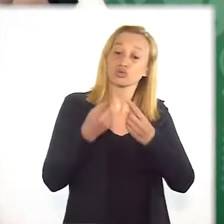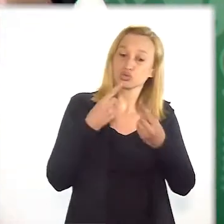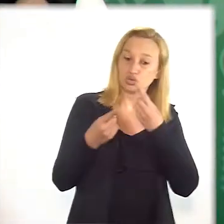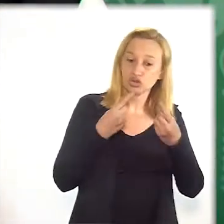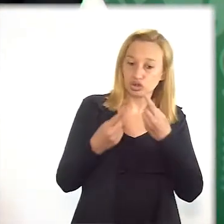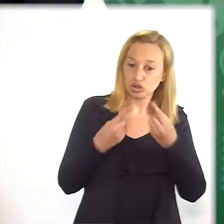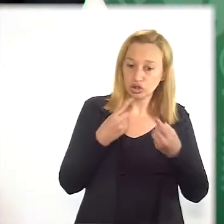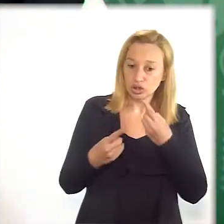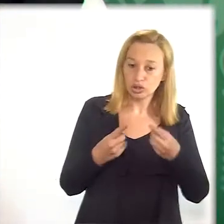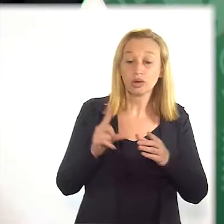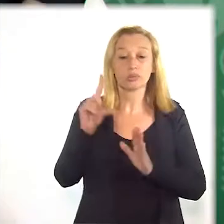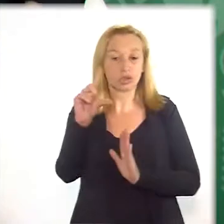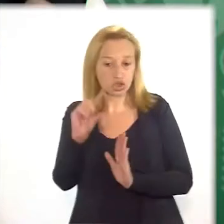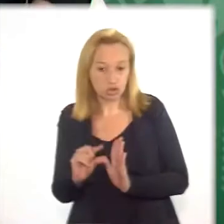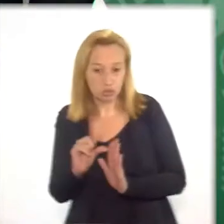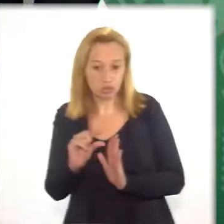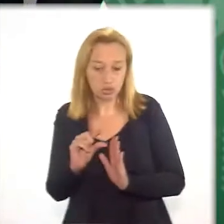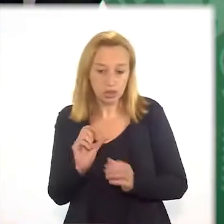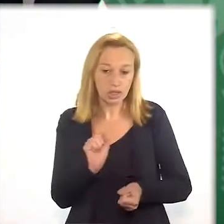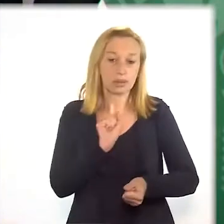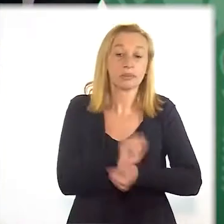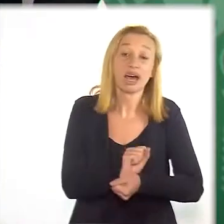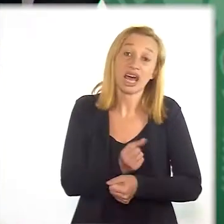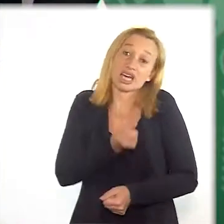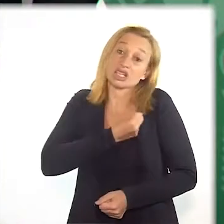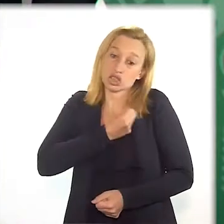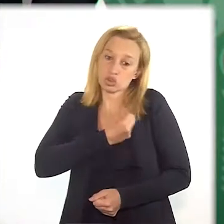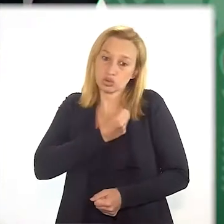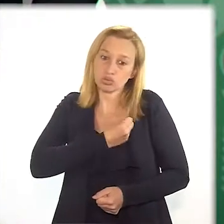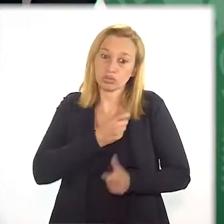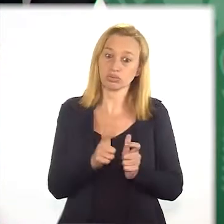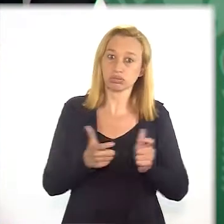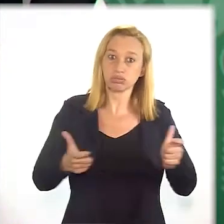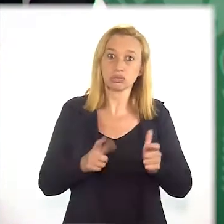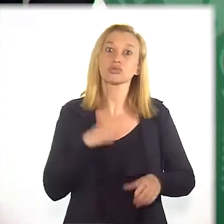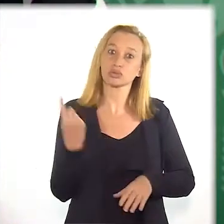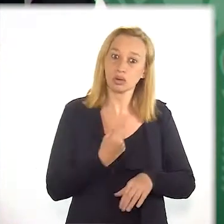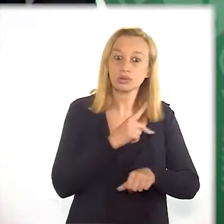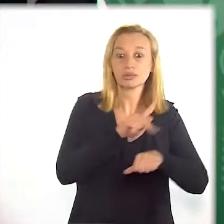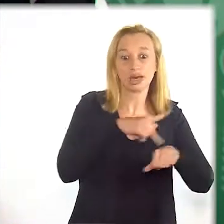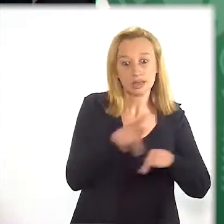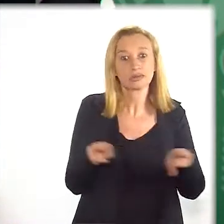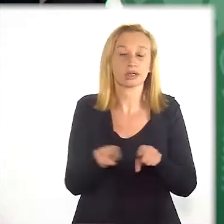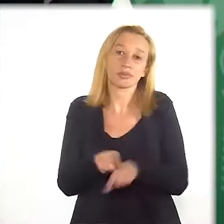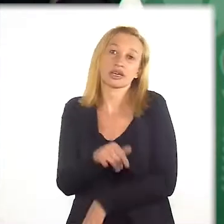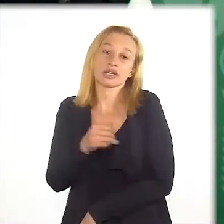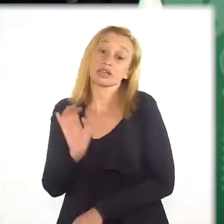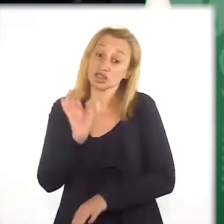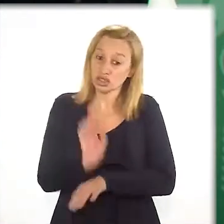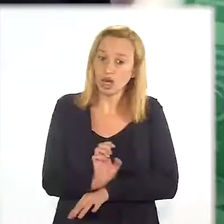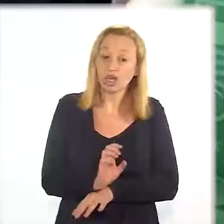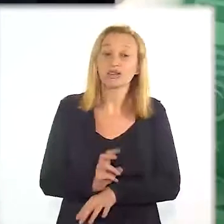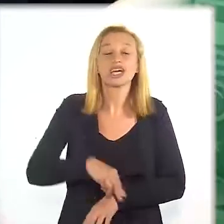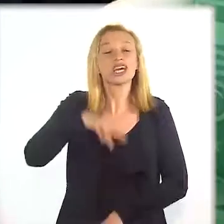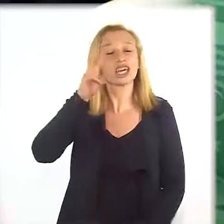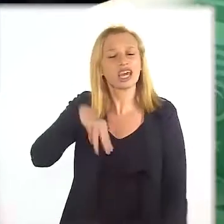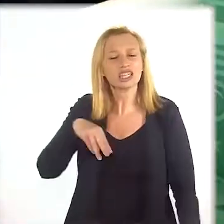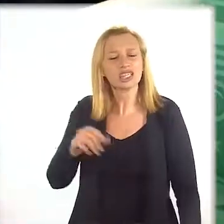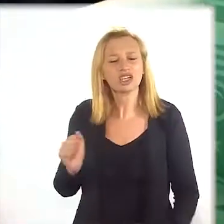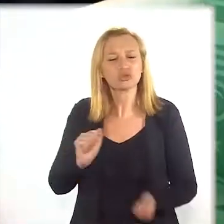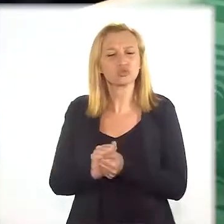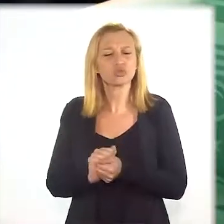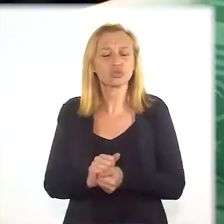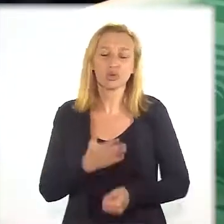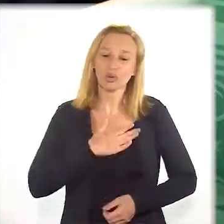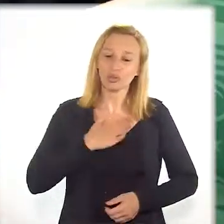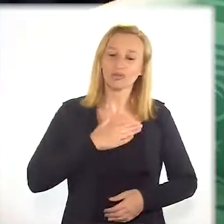ações que possam diminuir e frear esses números elevados no nosso país e no nosso estado. Quem está aqui comigo para esse